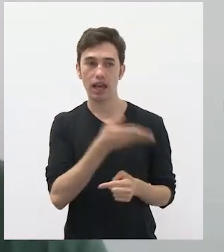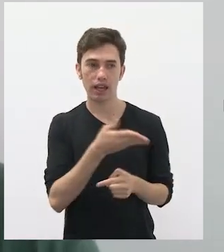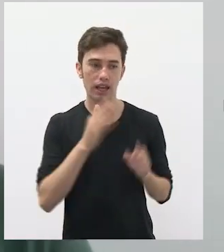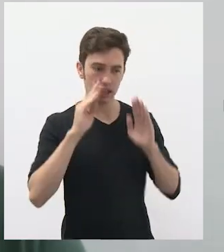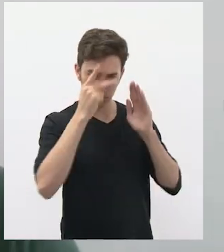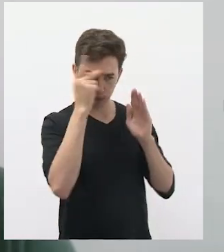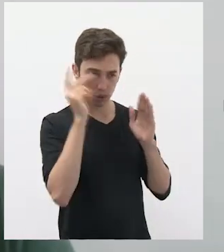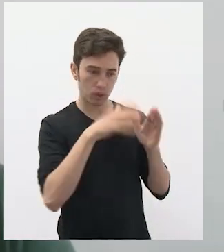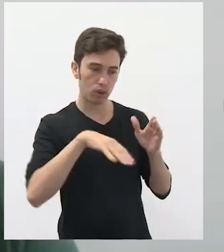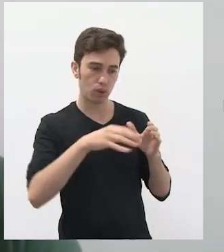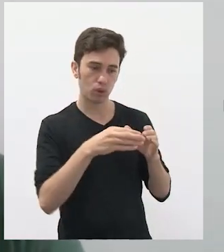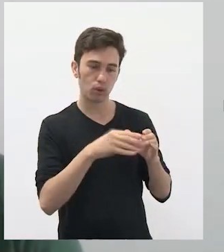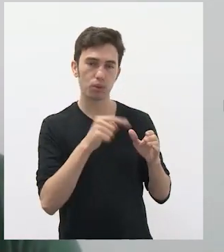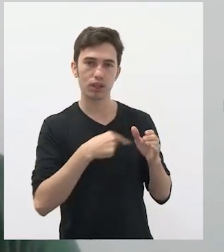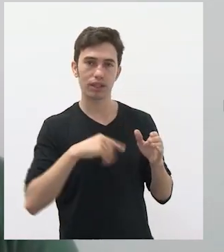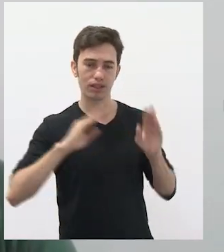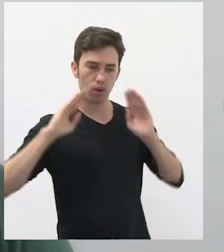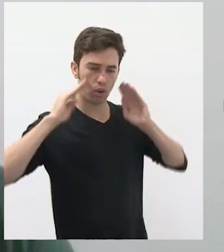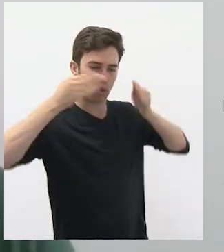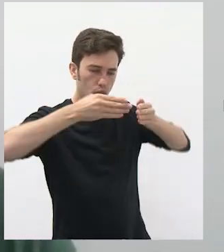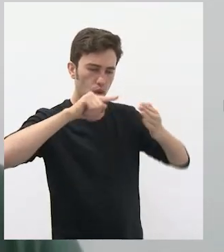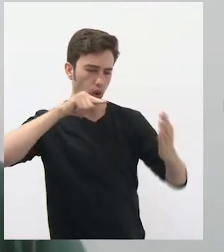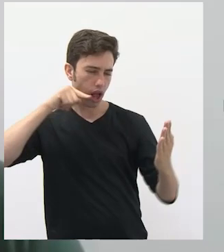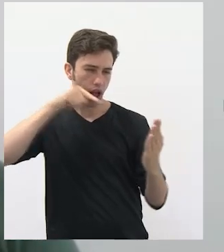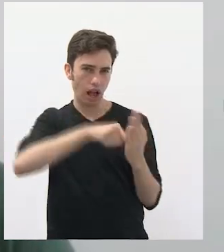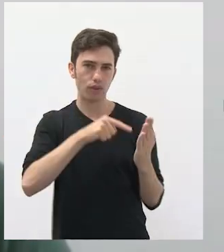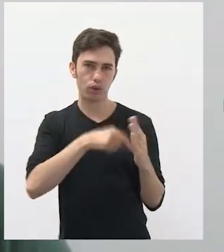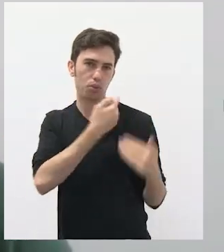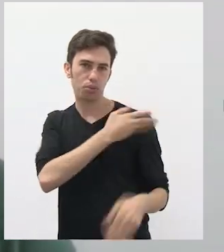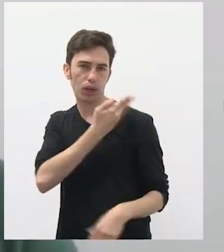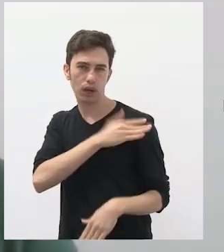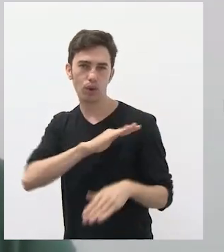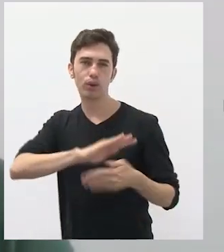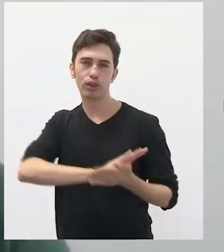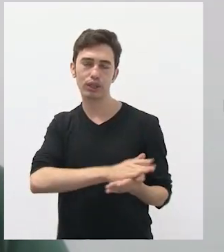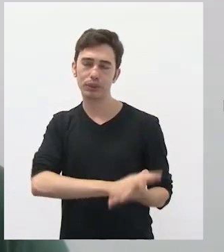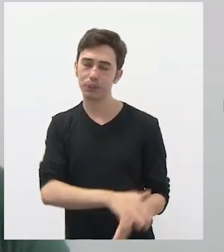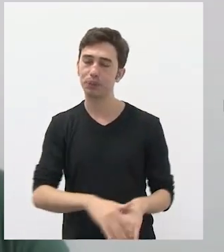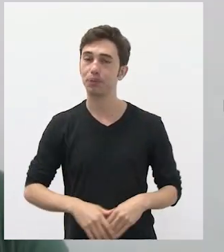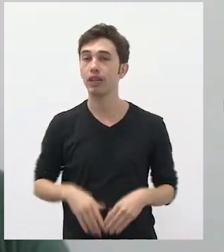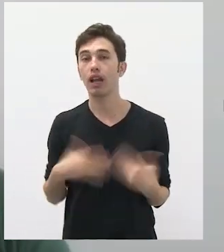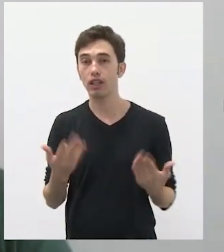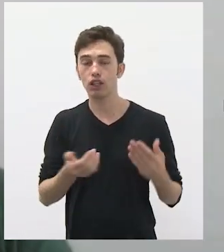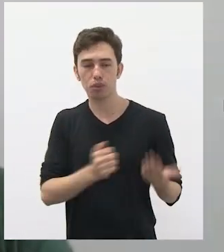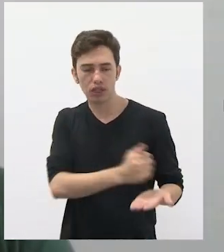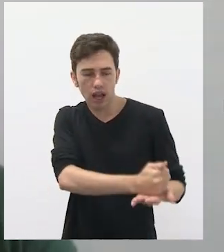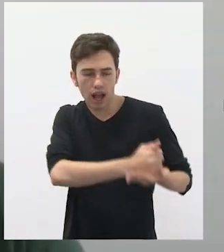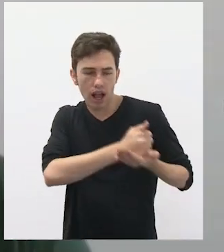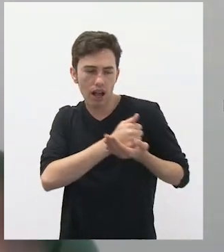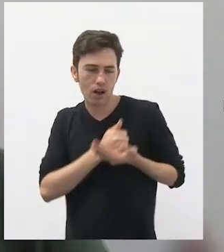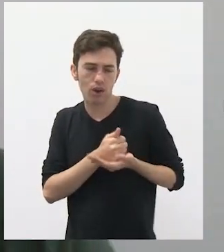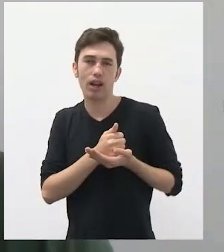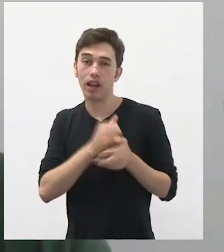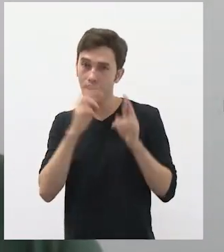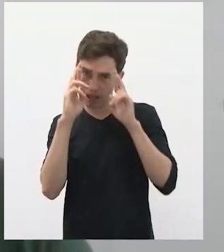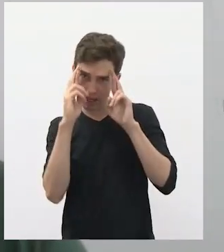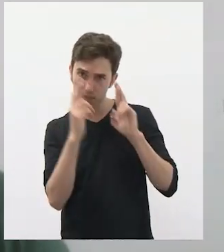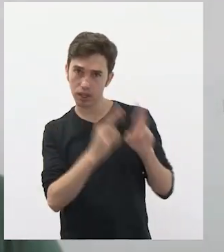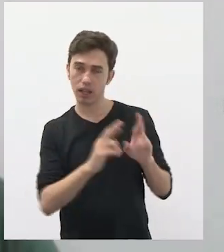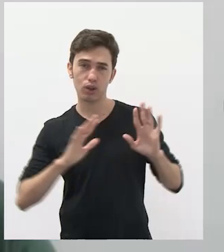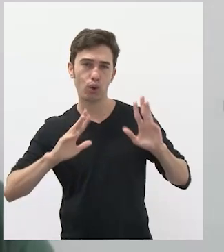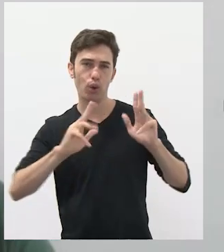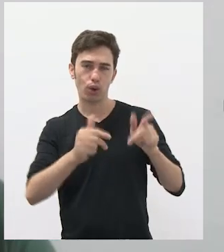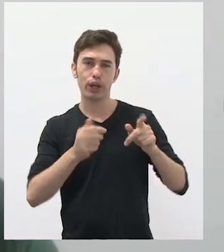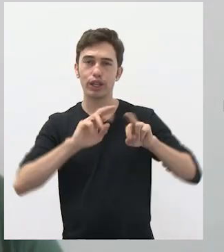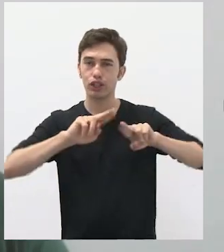desse preconceito, tá? Acolher e respeitar, né, todas as